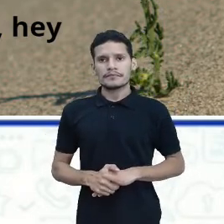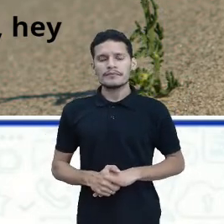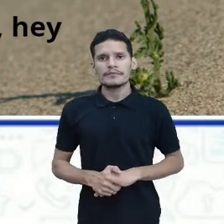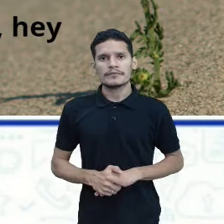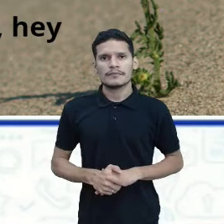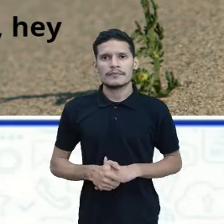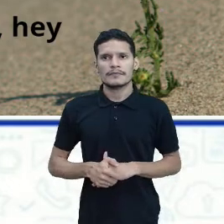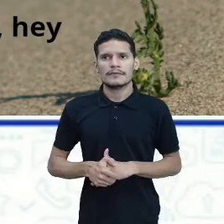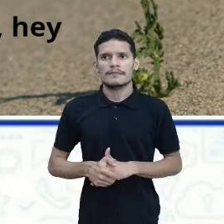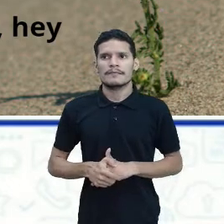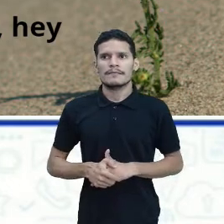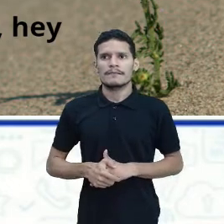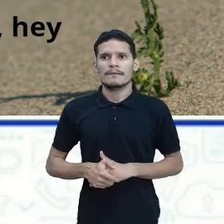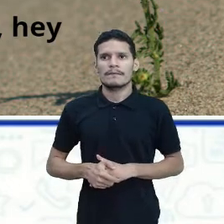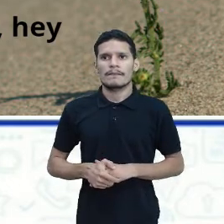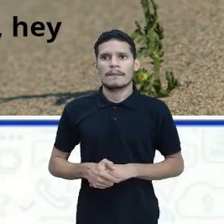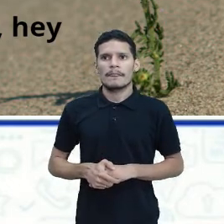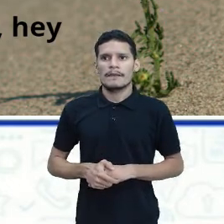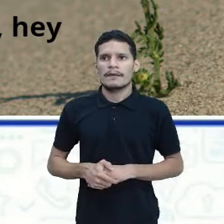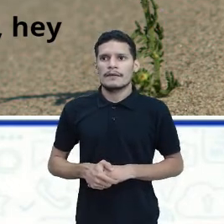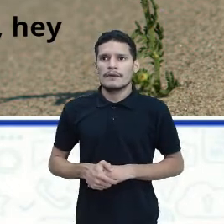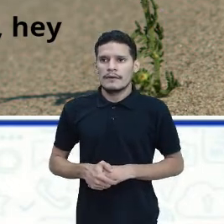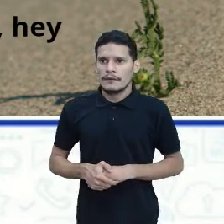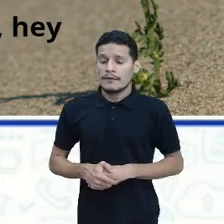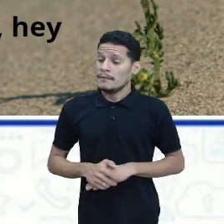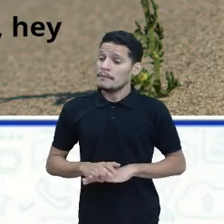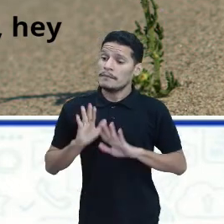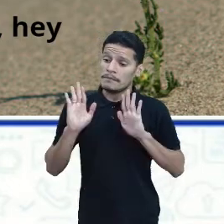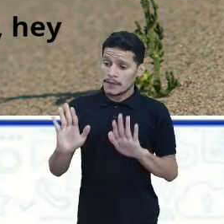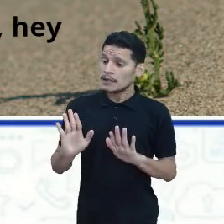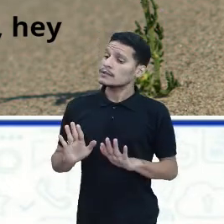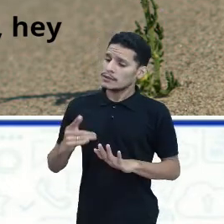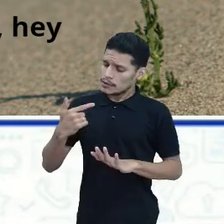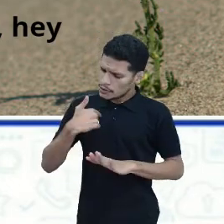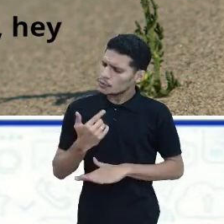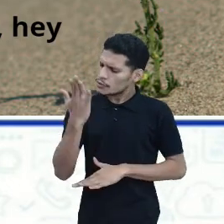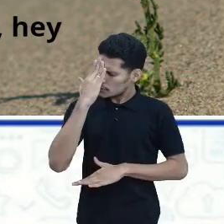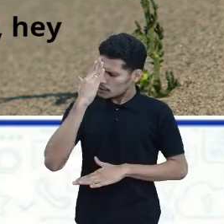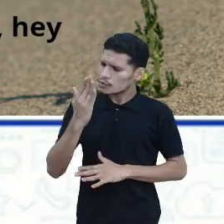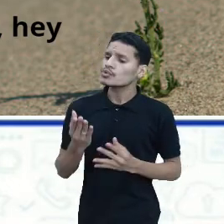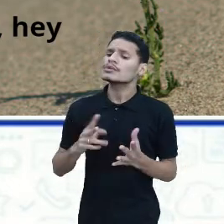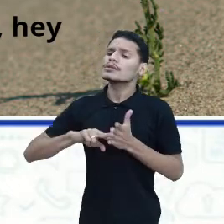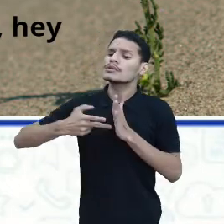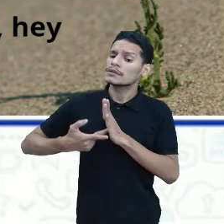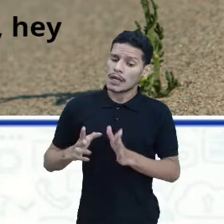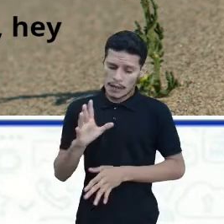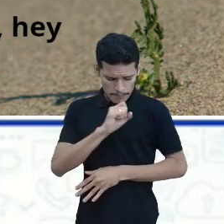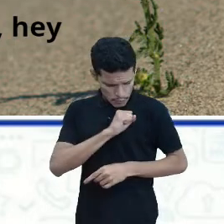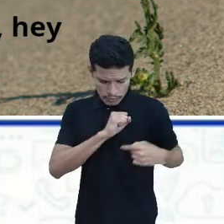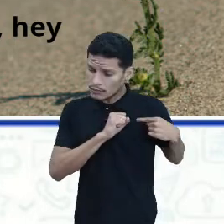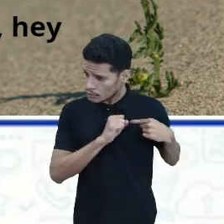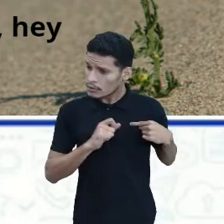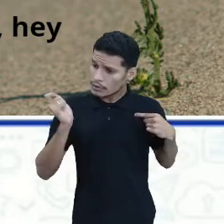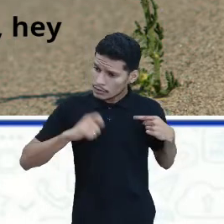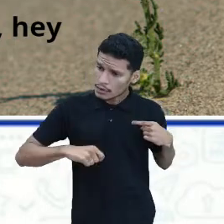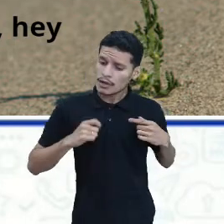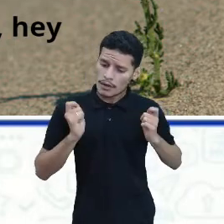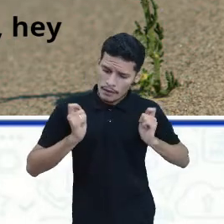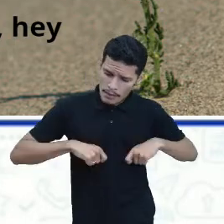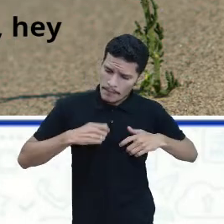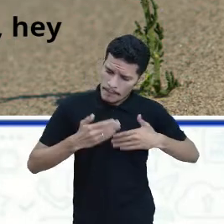I'll stay alive. Portanto, que eu saiba como amar, eu sei que eu ficarei